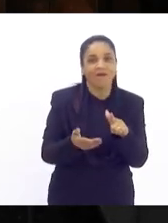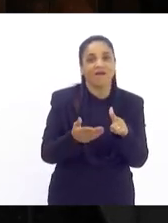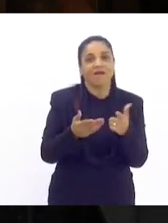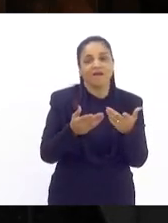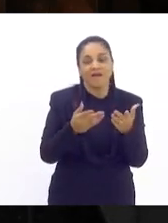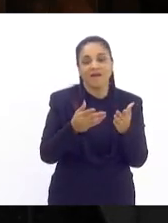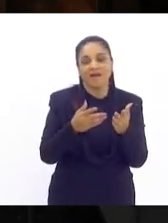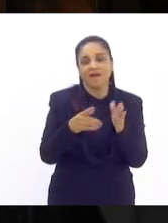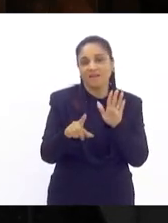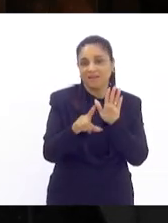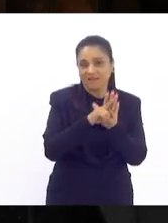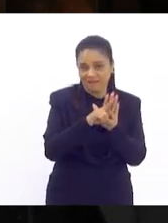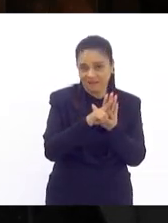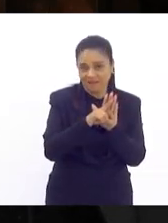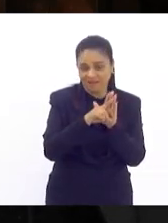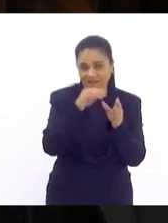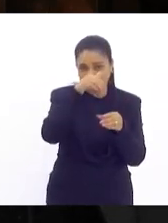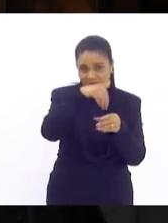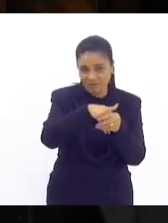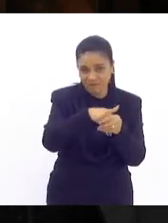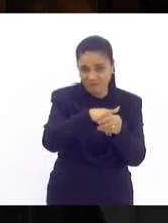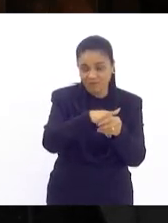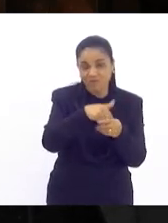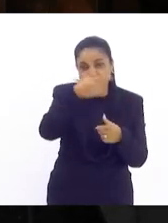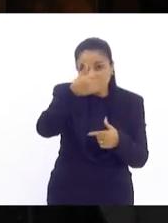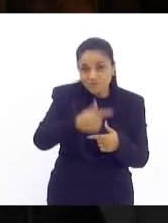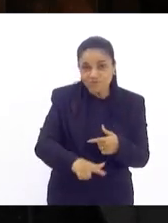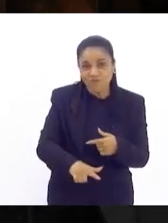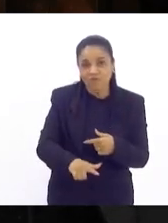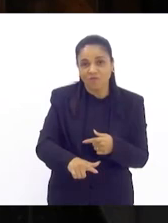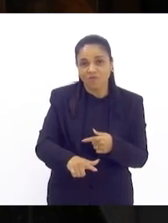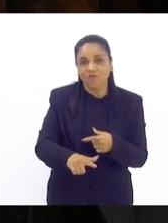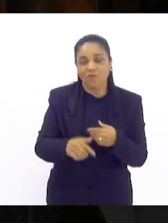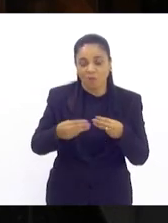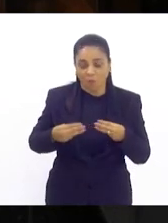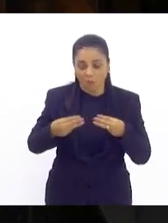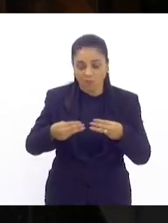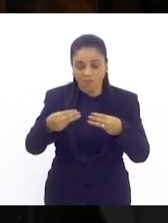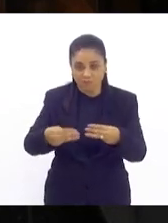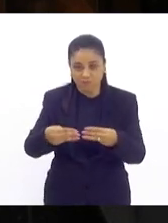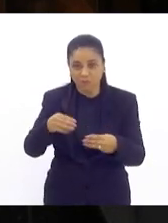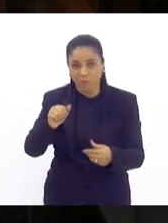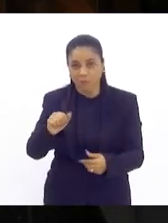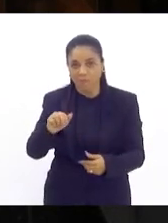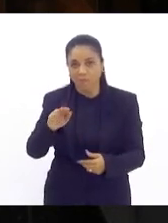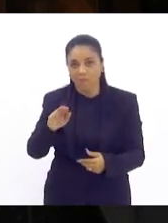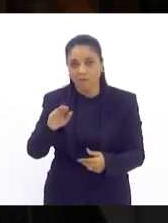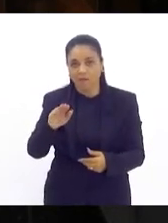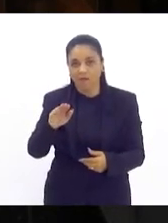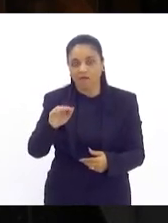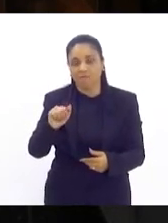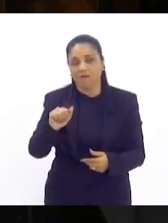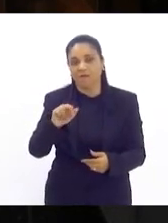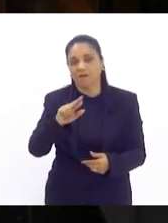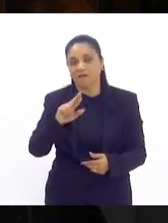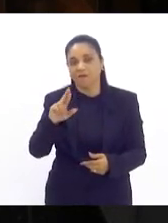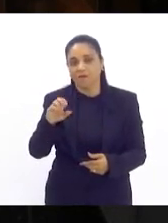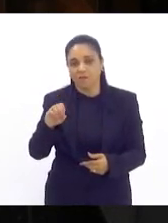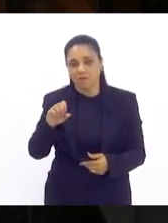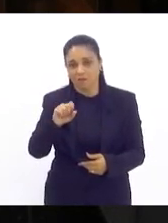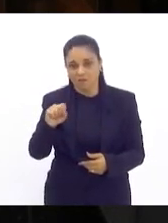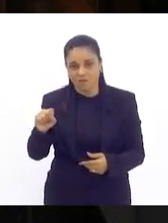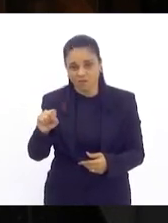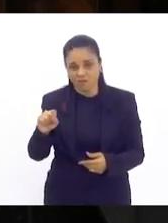teve chá Cravo e novamente o ministro Barroso deu a causa da